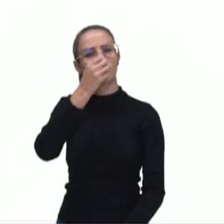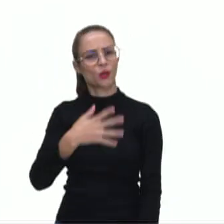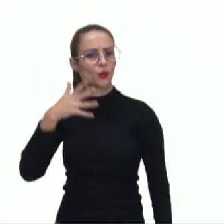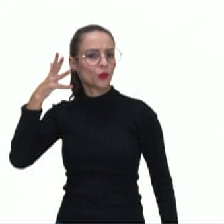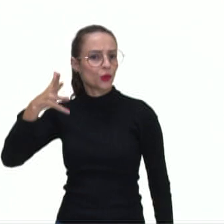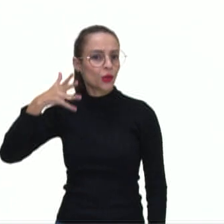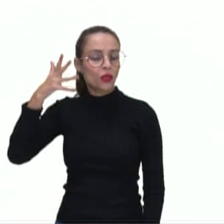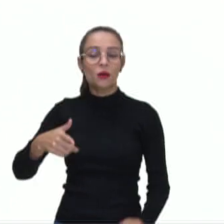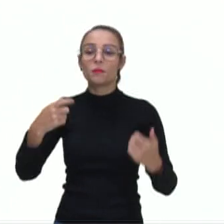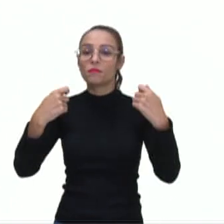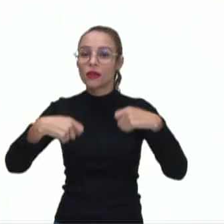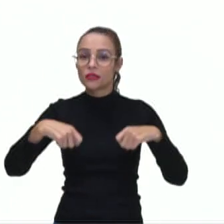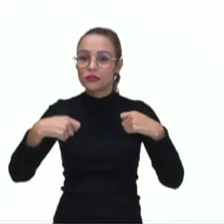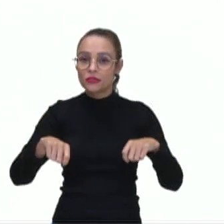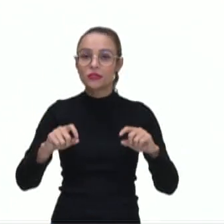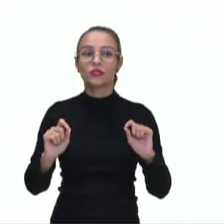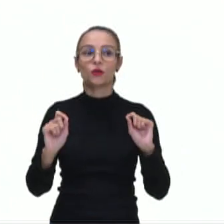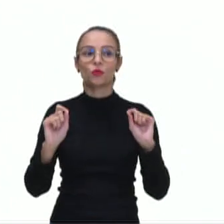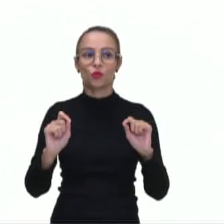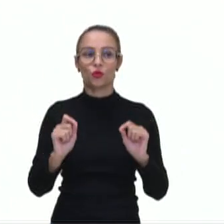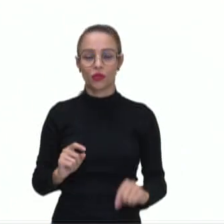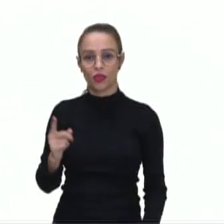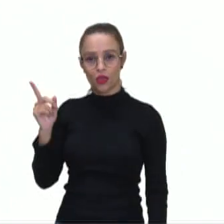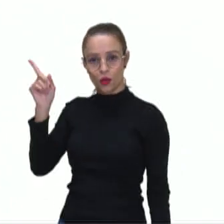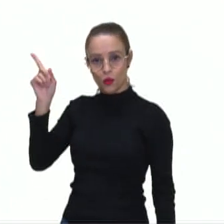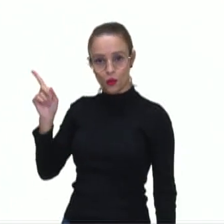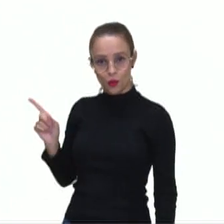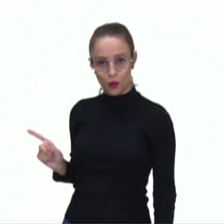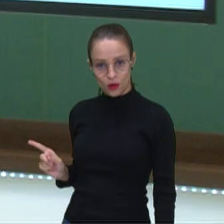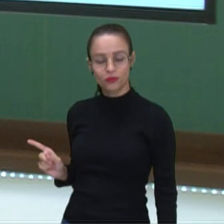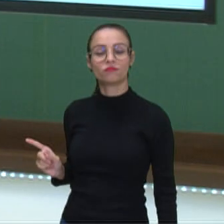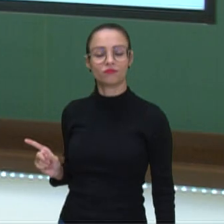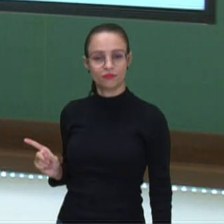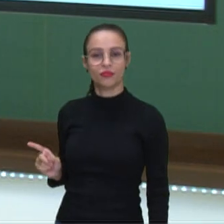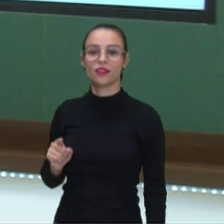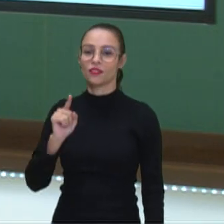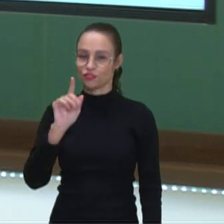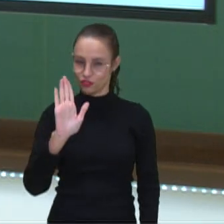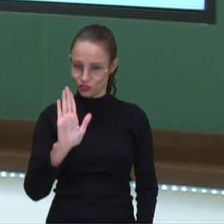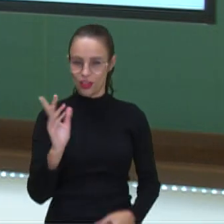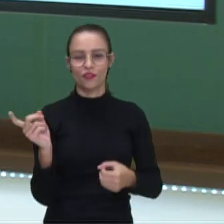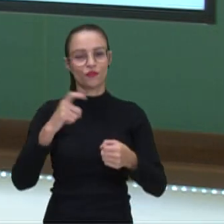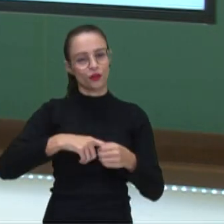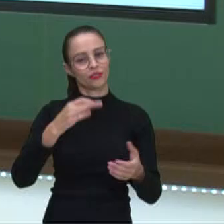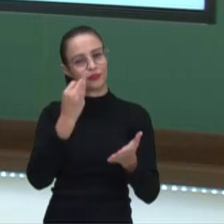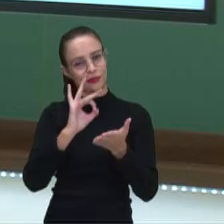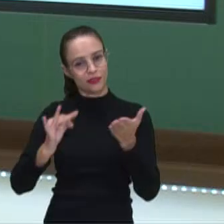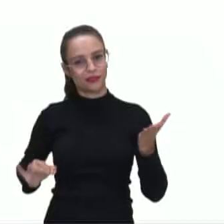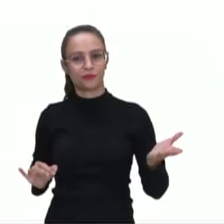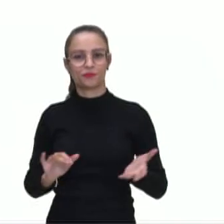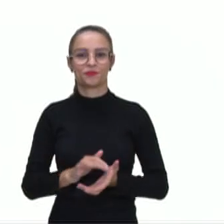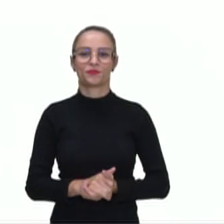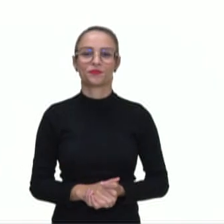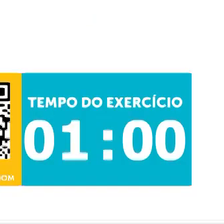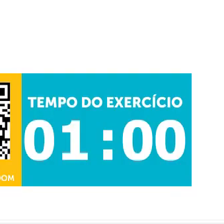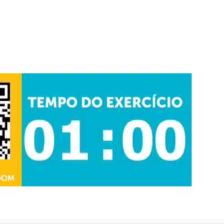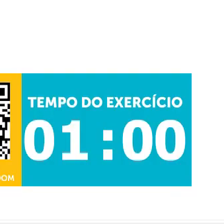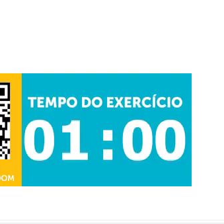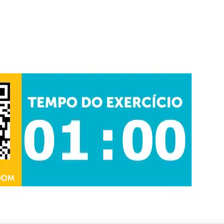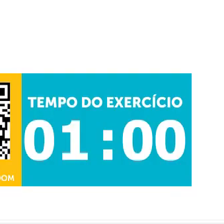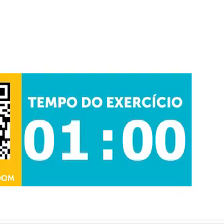oratória é necessário. Tenho aqui as alternativas e a gente volta fazendo a correção.